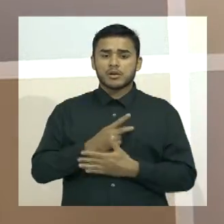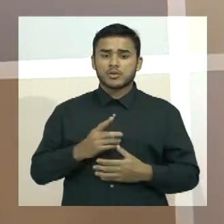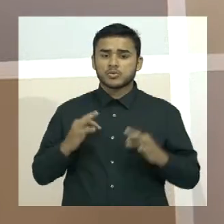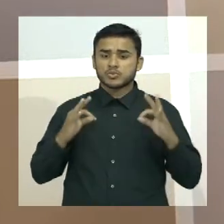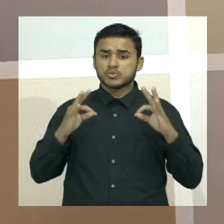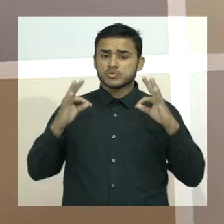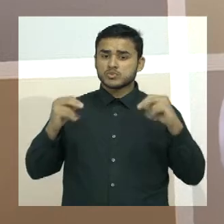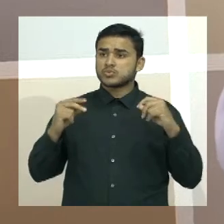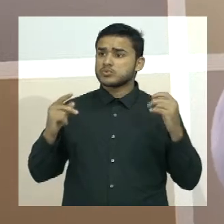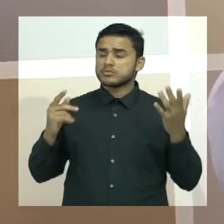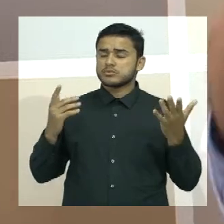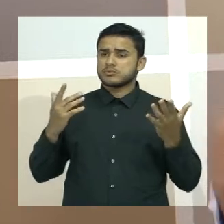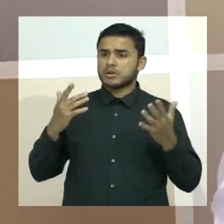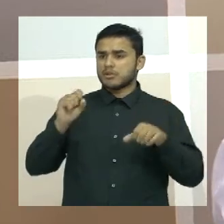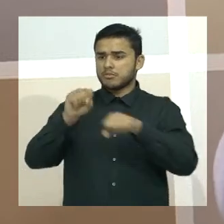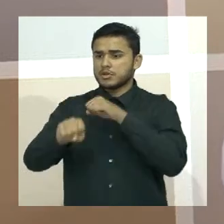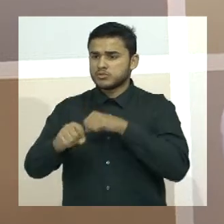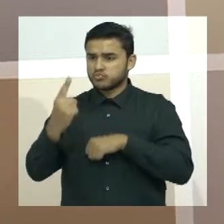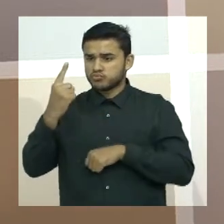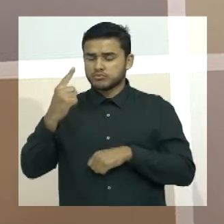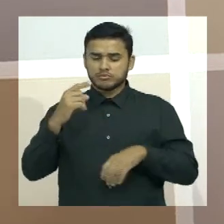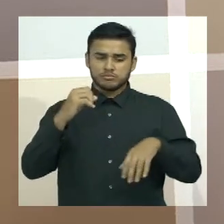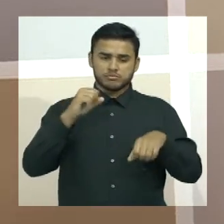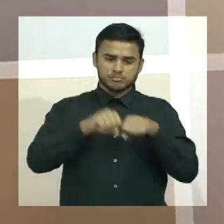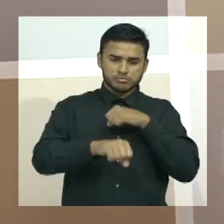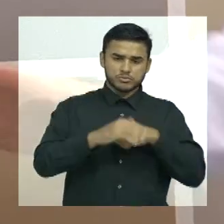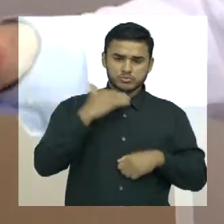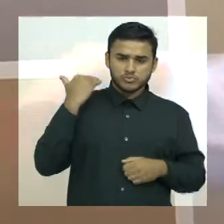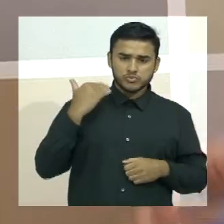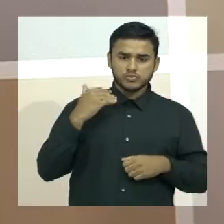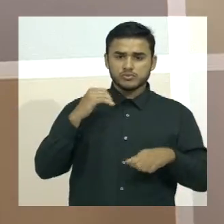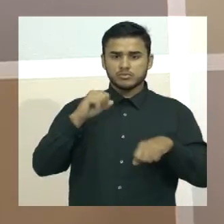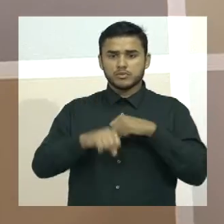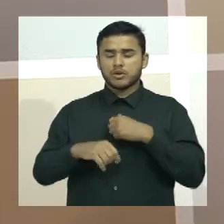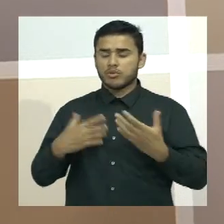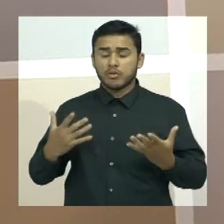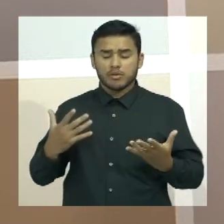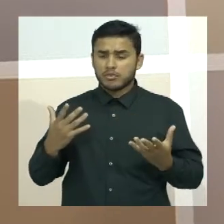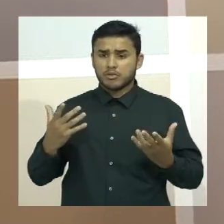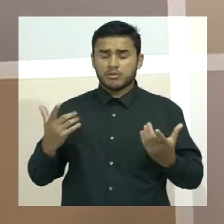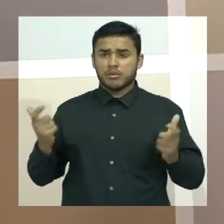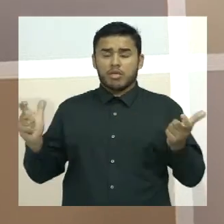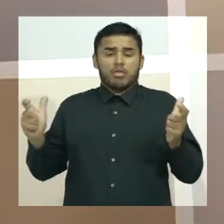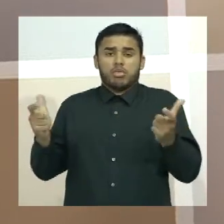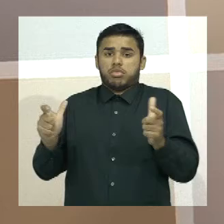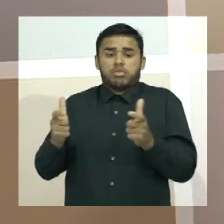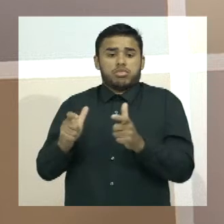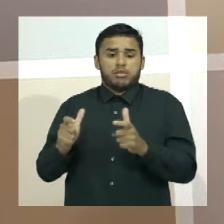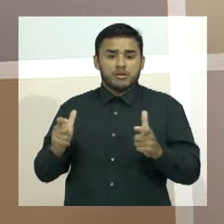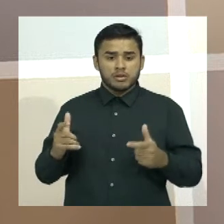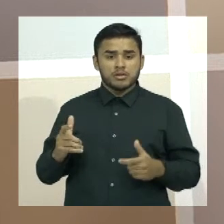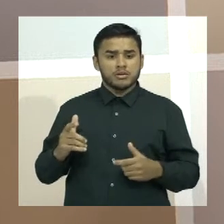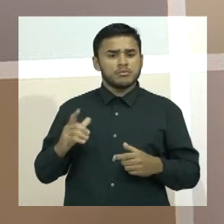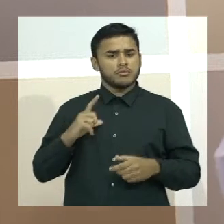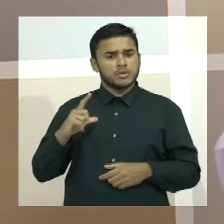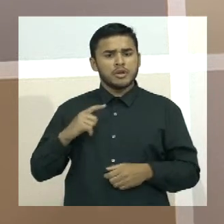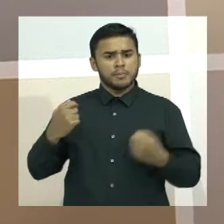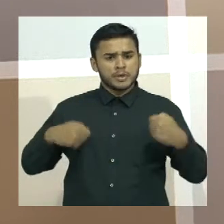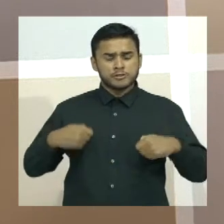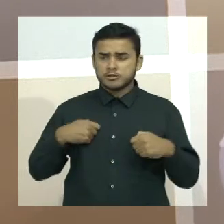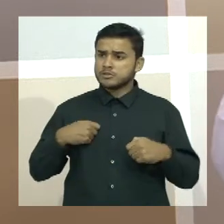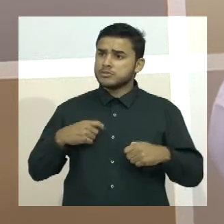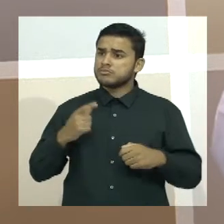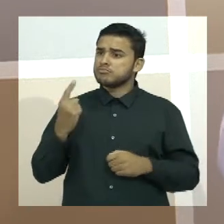último andar, daqui a pouco acabou o penúltimo, e já está lá na base e você destruiu aquele conceito. Então, os nossos conceitos, os